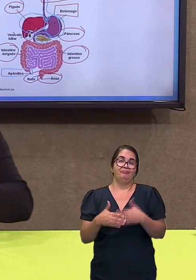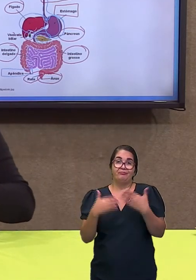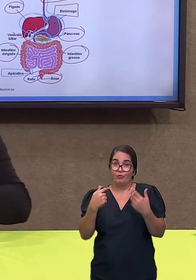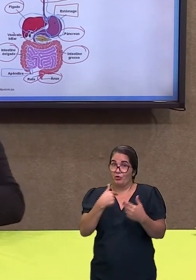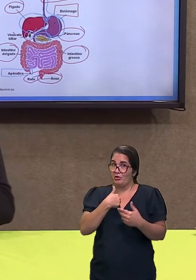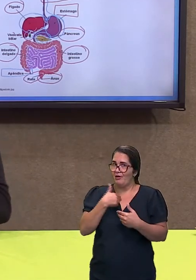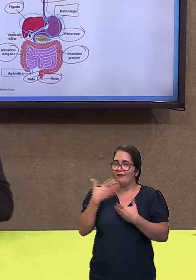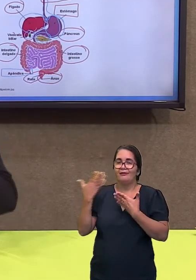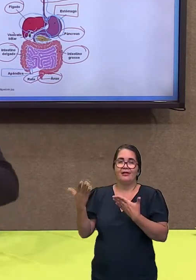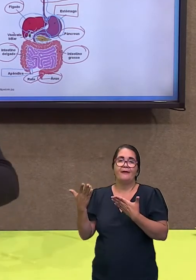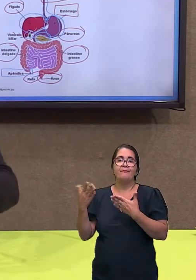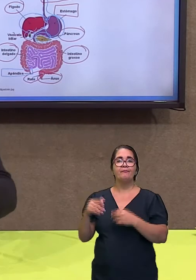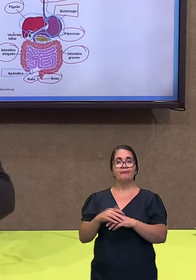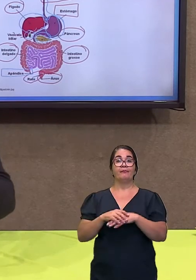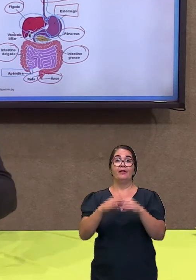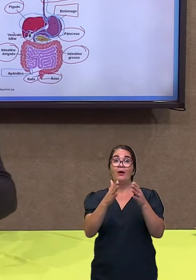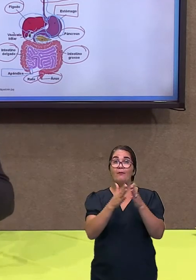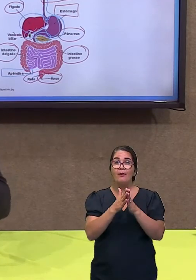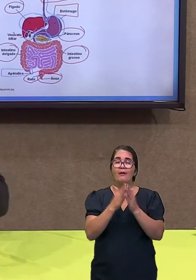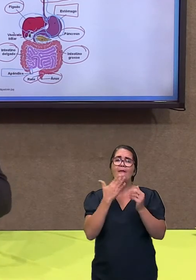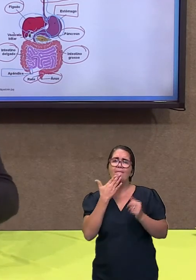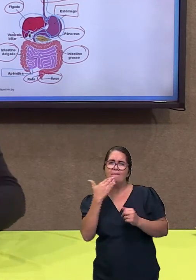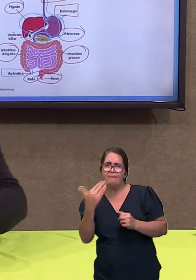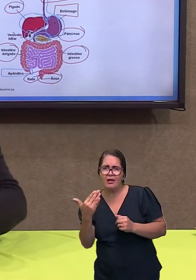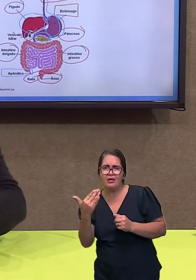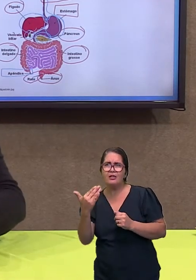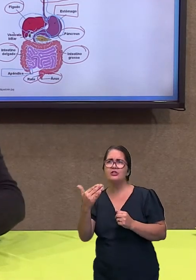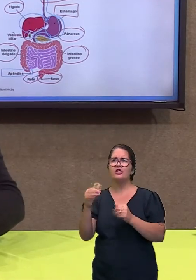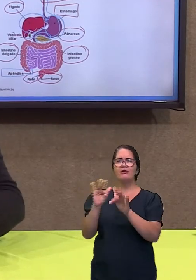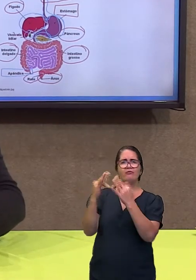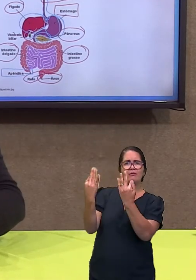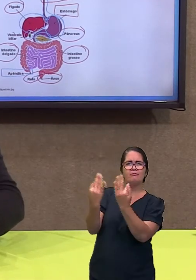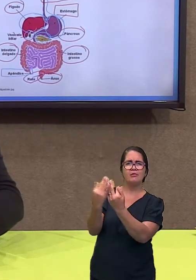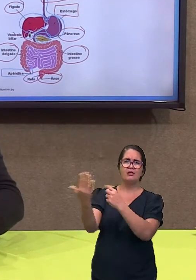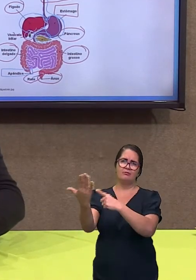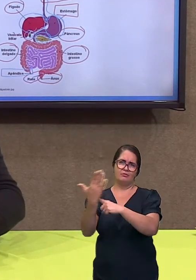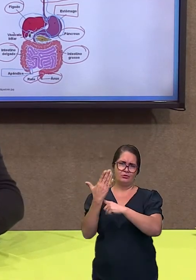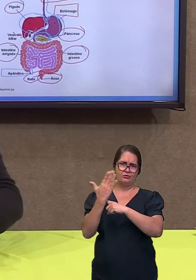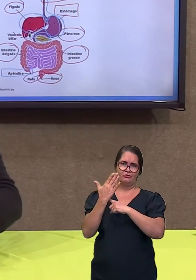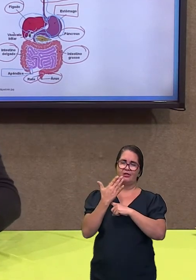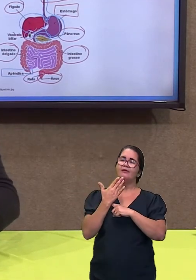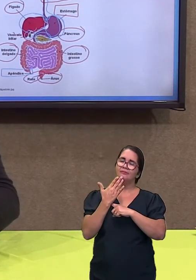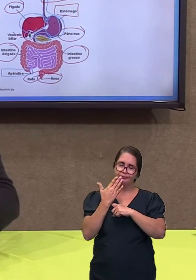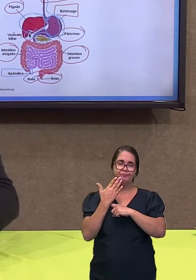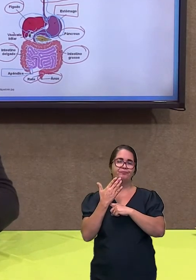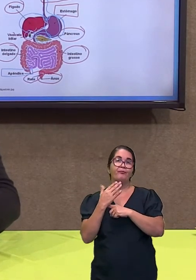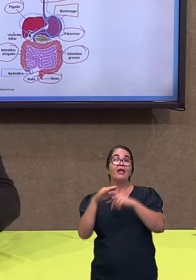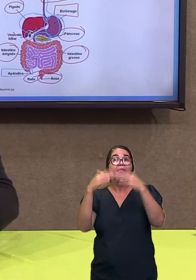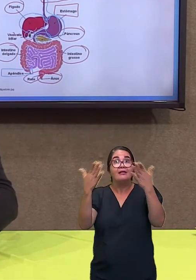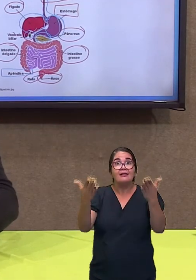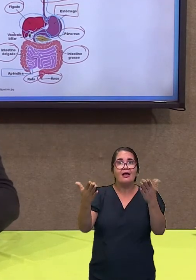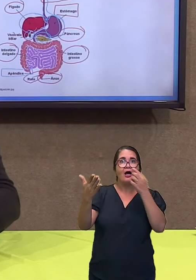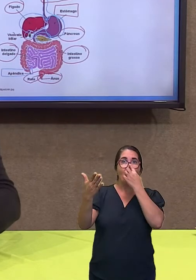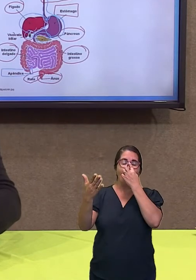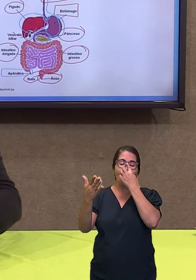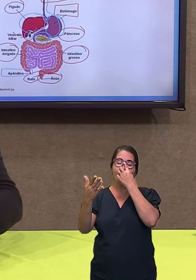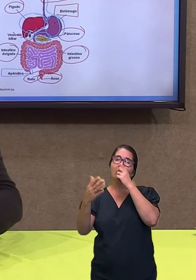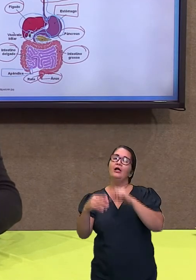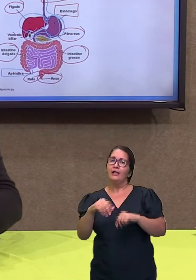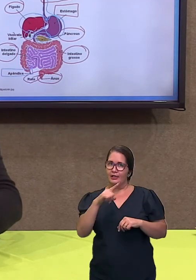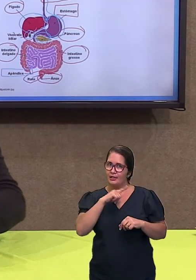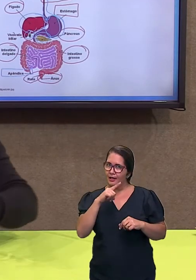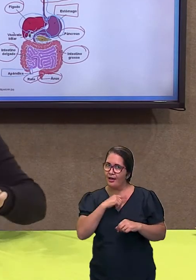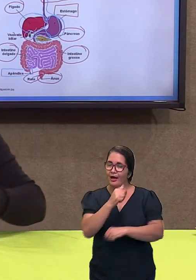do irmão, né? Tenho certeza que tem gente aí que tem mais habilidades do que